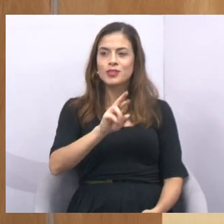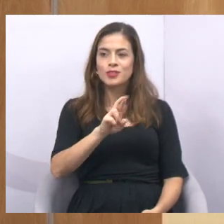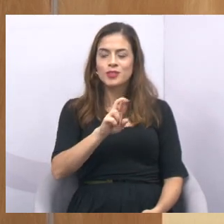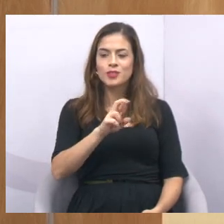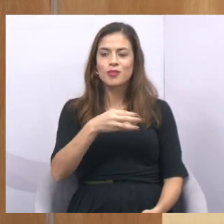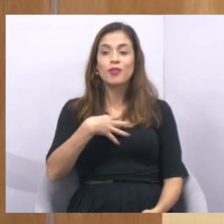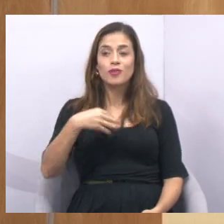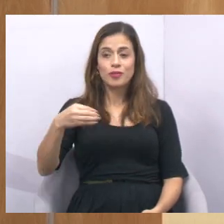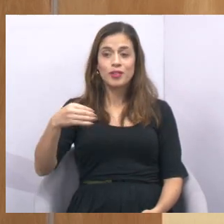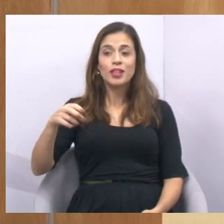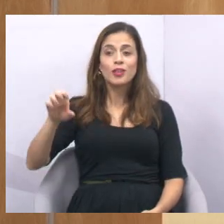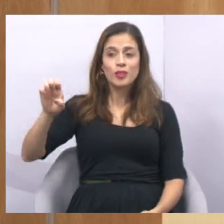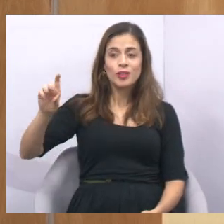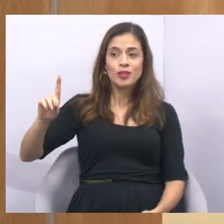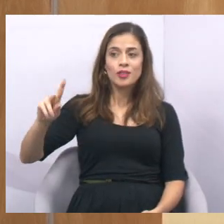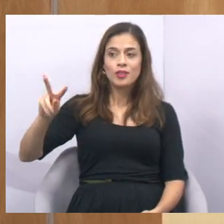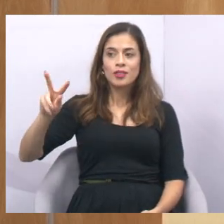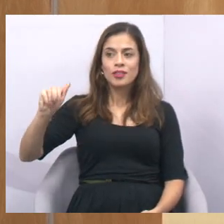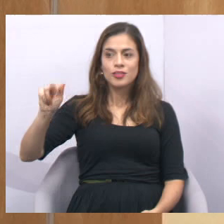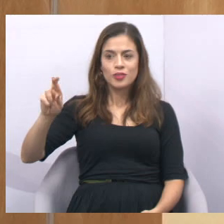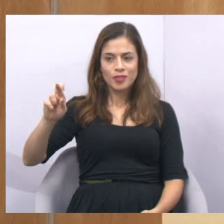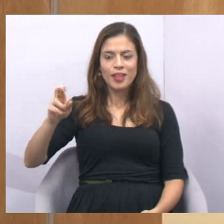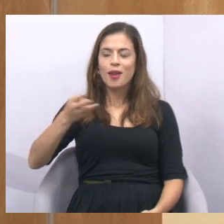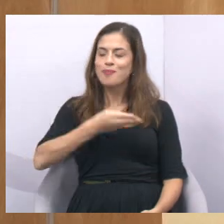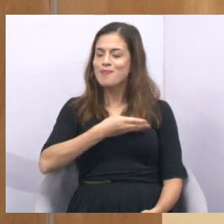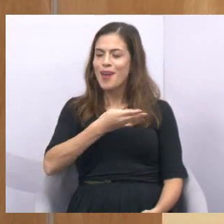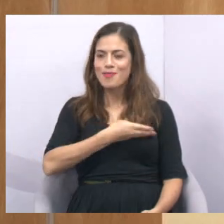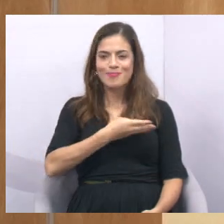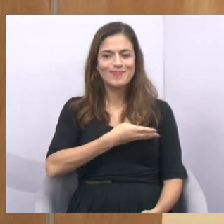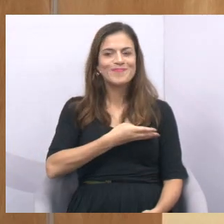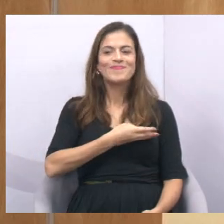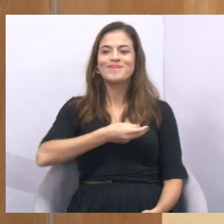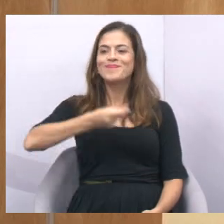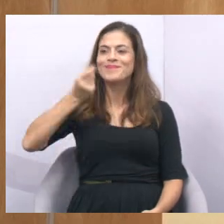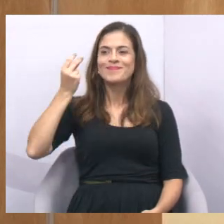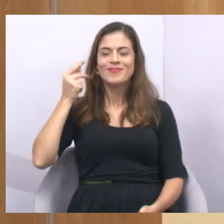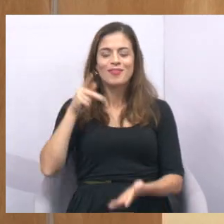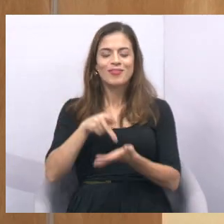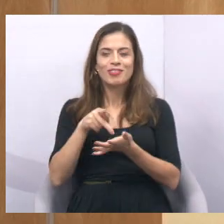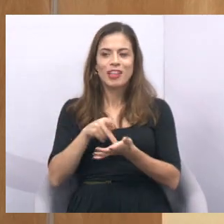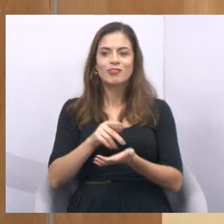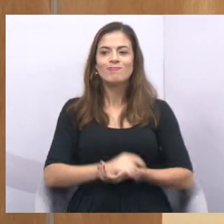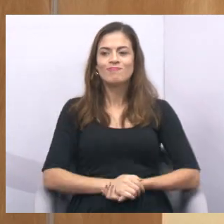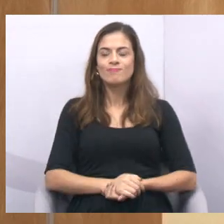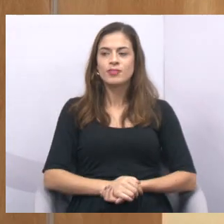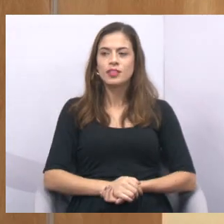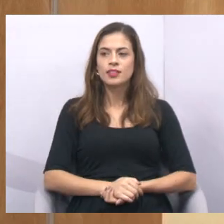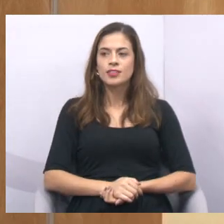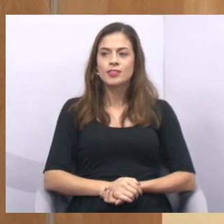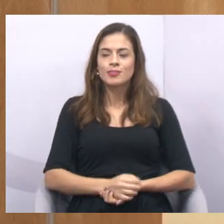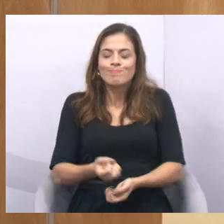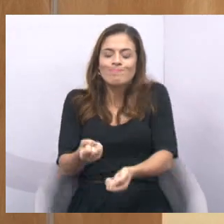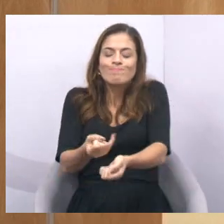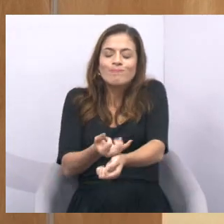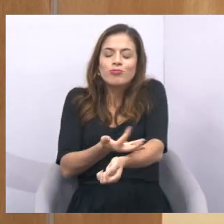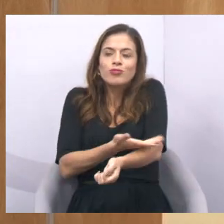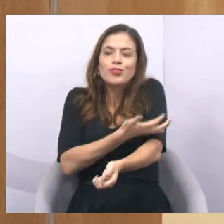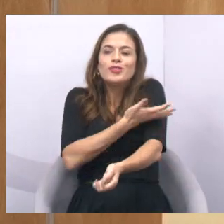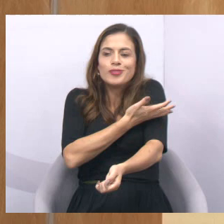Edvar, a gente tem uma relação de amizade muito bacana e verdadeira, e essas coisas emocionam a gente,